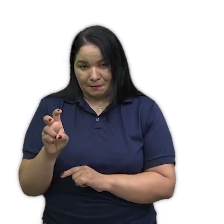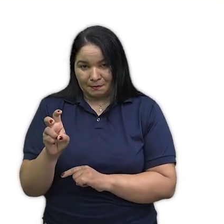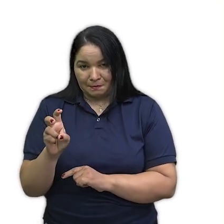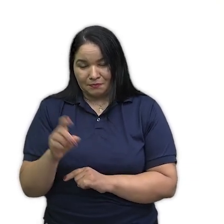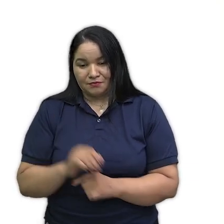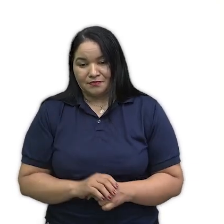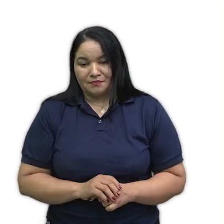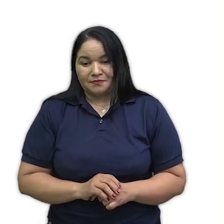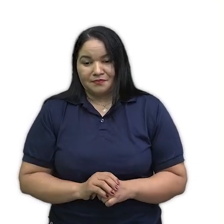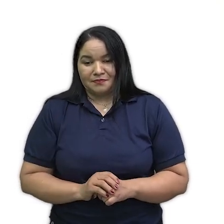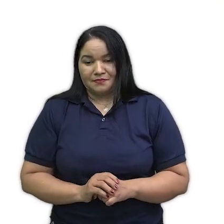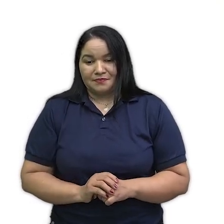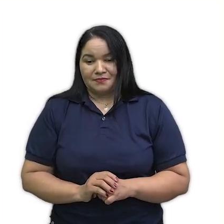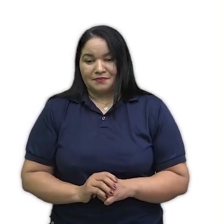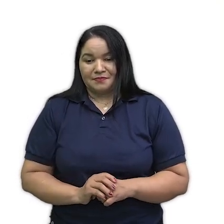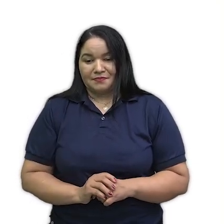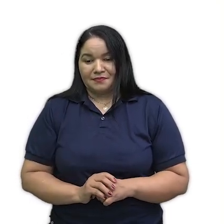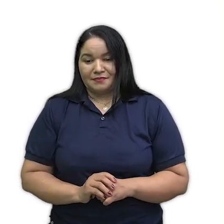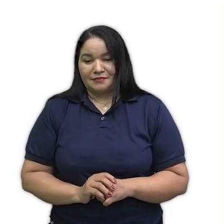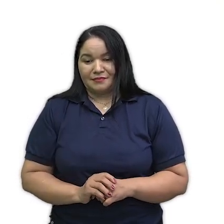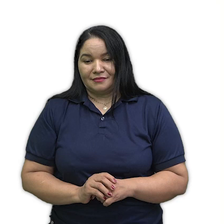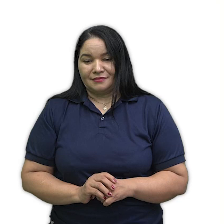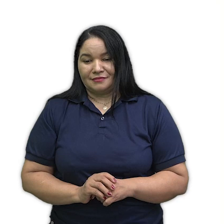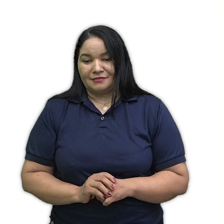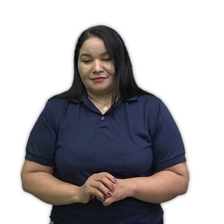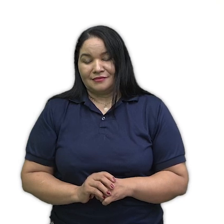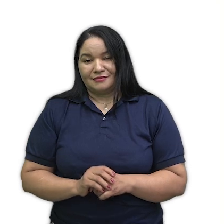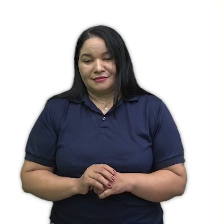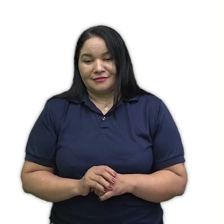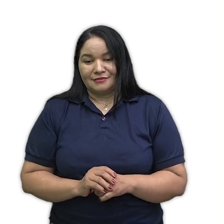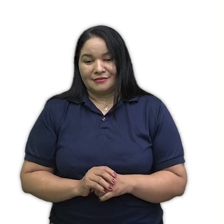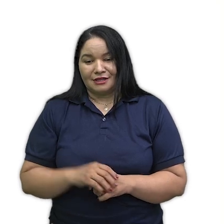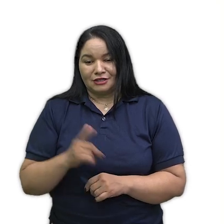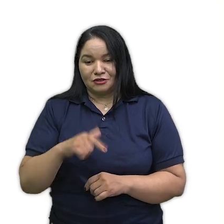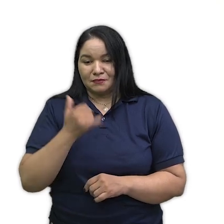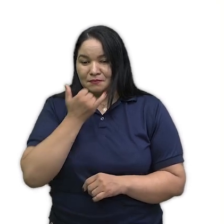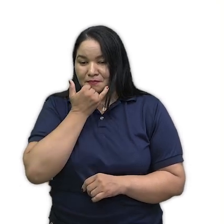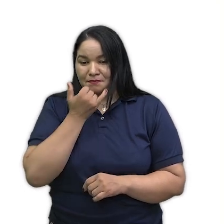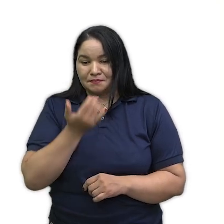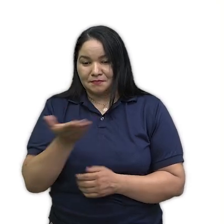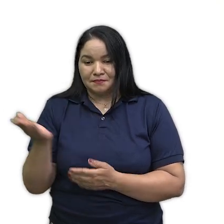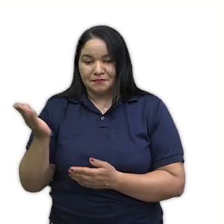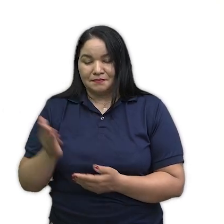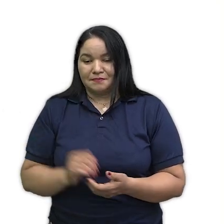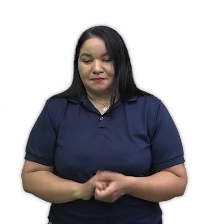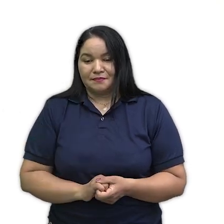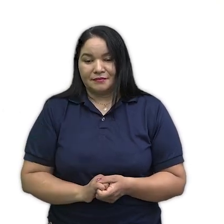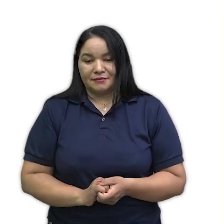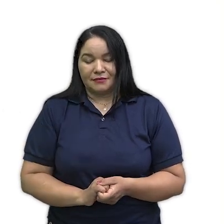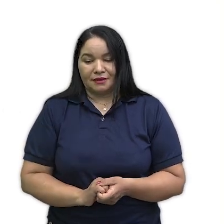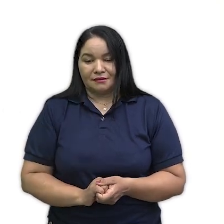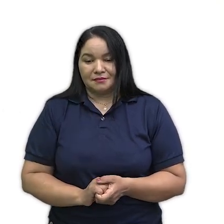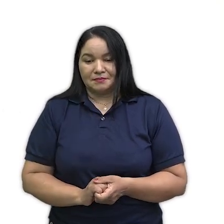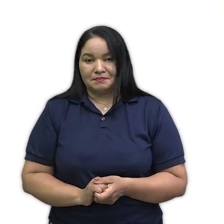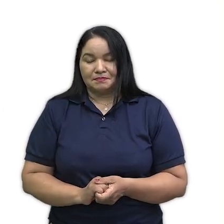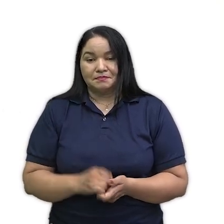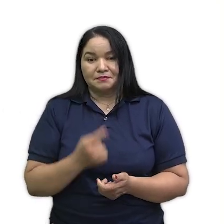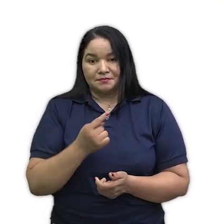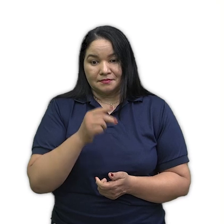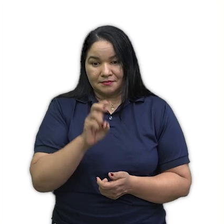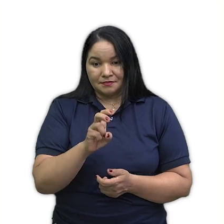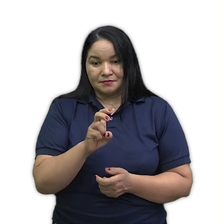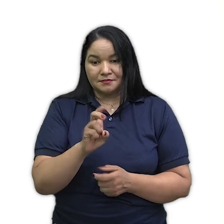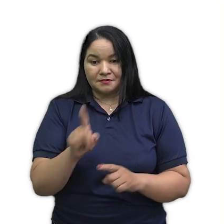Desculpa aqui, que eu coloquei uma vírgula em vez do vezes. 15 vezes 2,5. O volume, então,